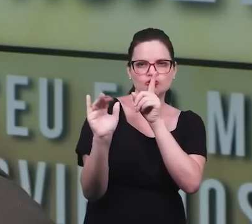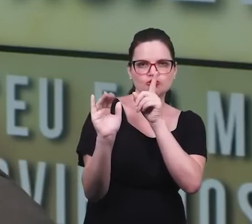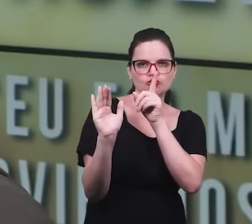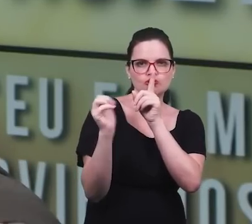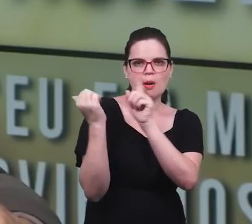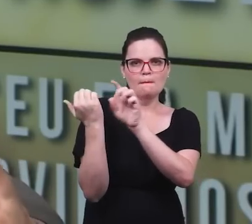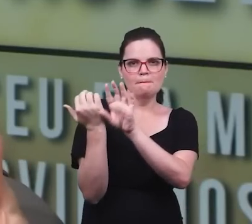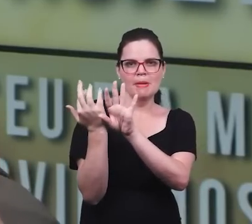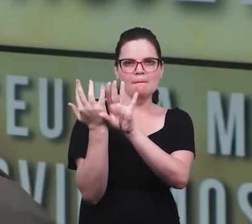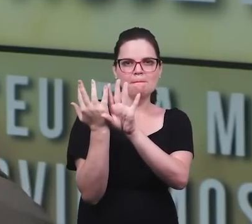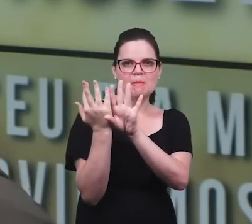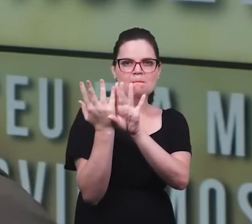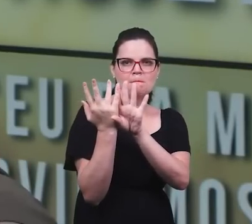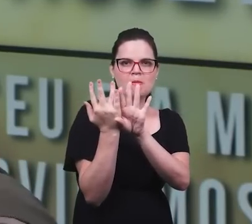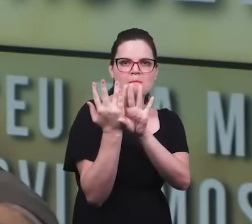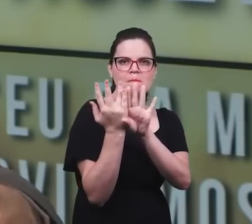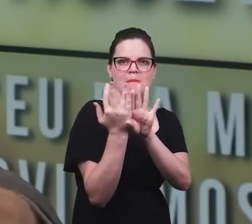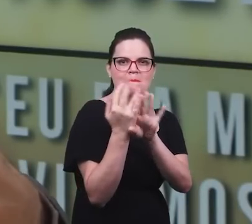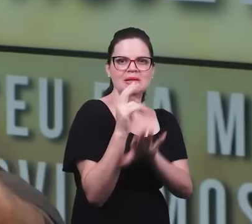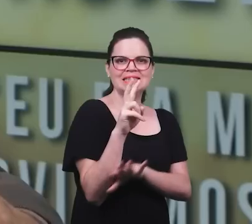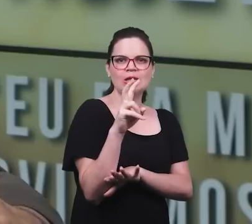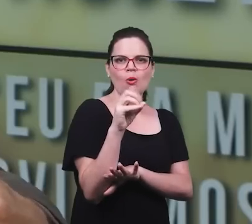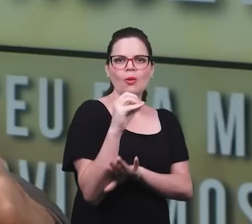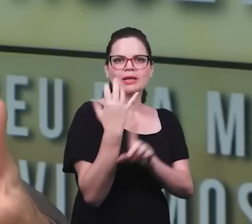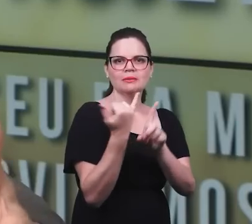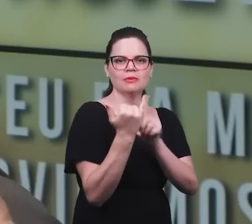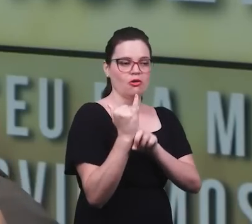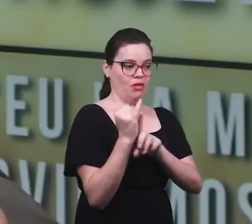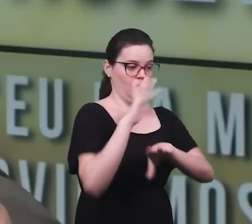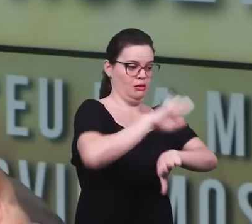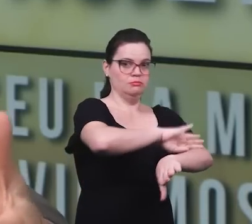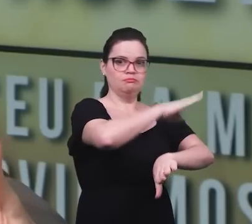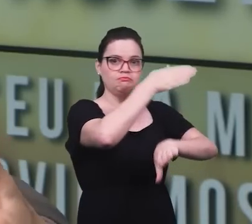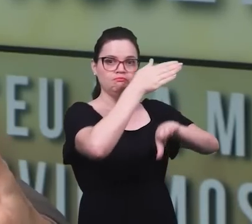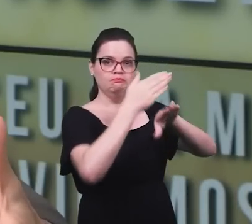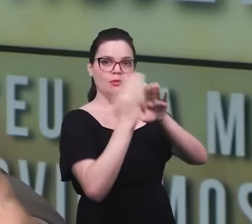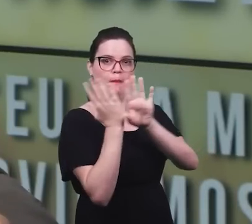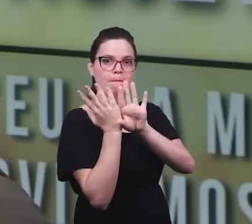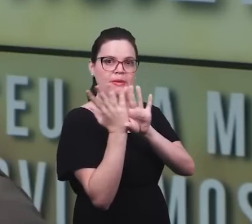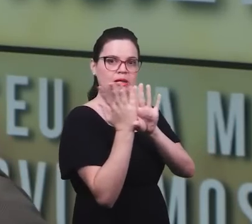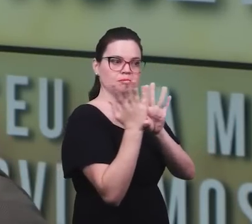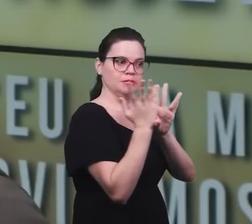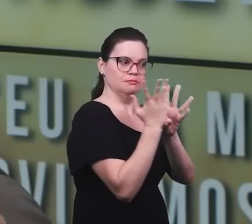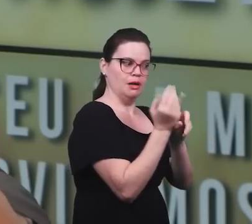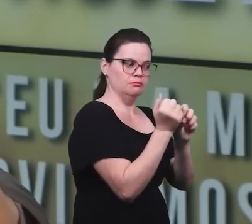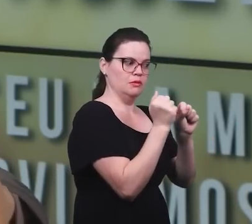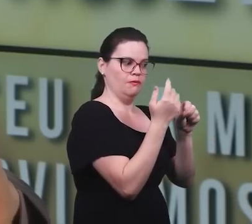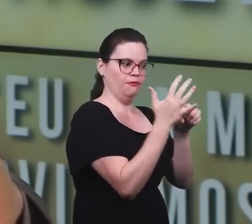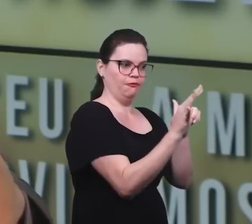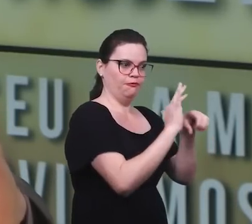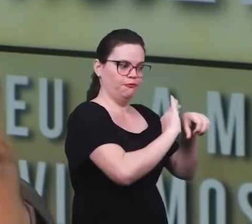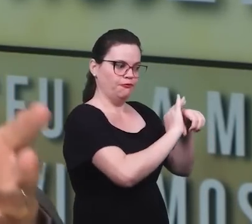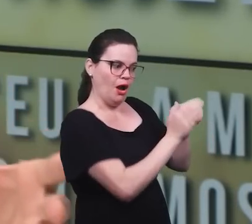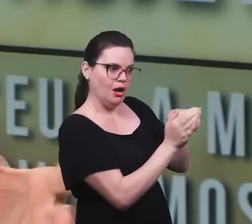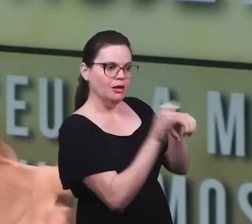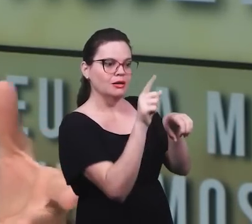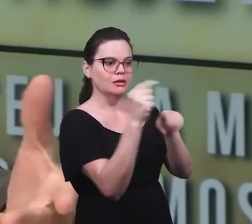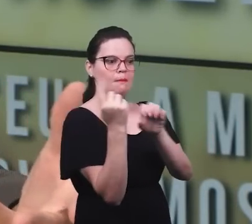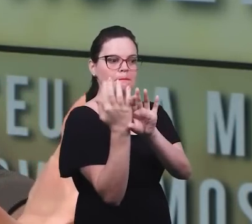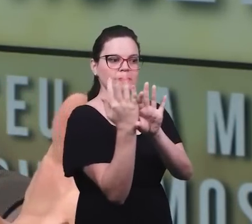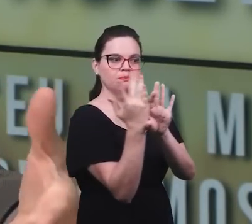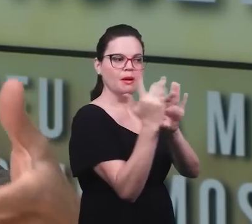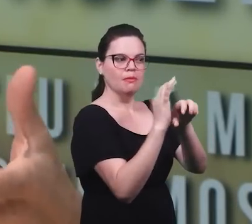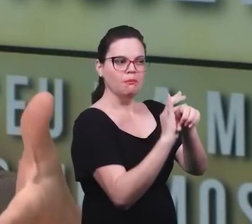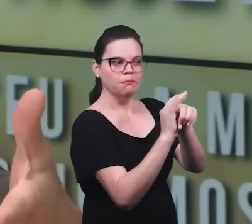escondê-los por um tempo, ele também sustenta estes profetas com pão e água. Então, dentro desse contexto histórico